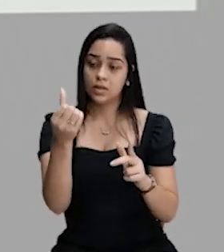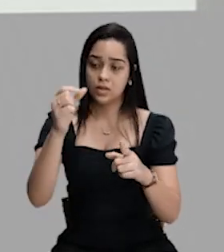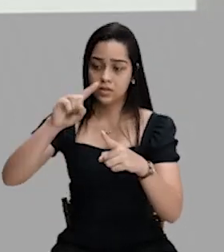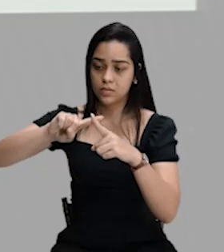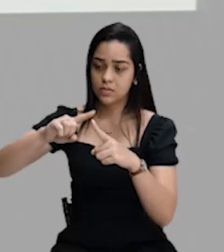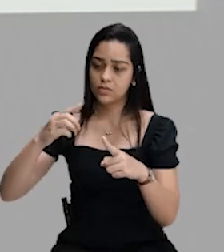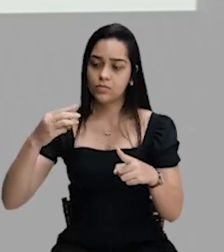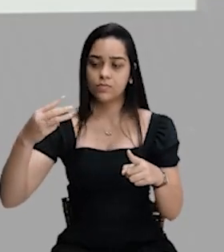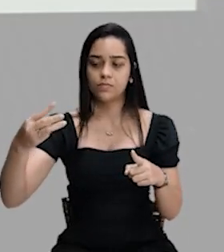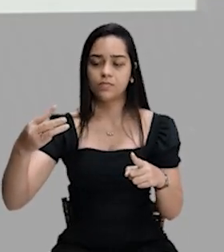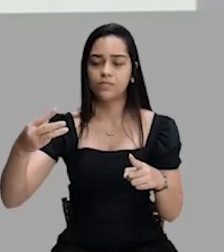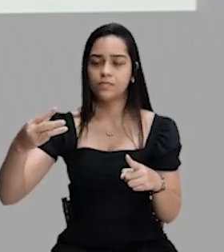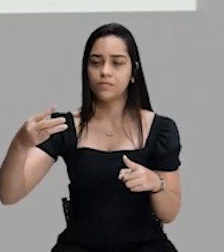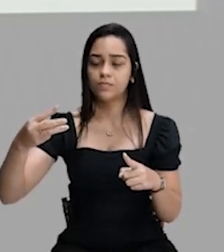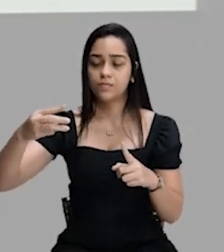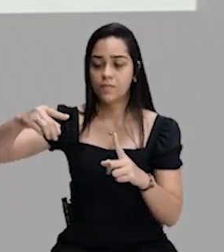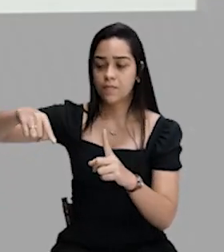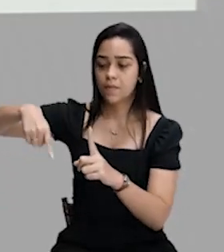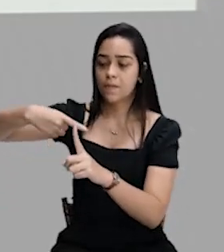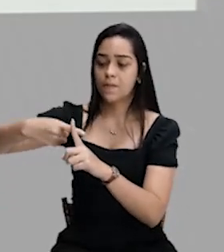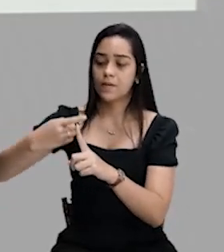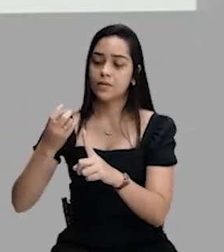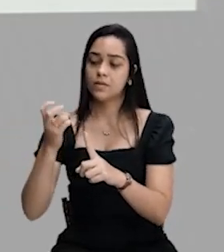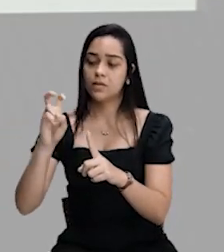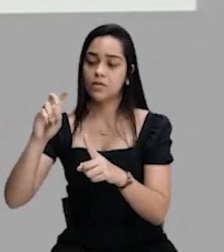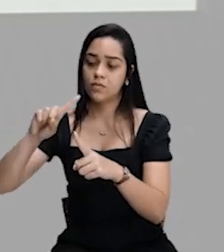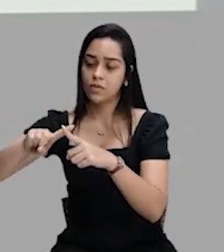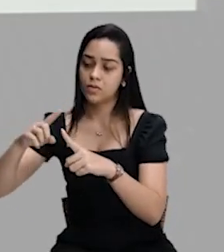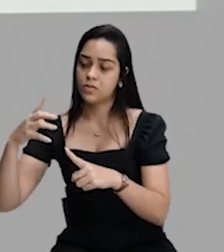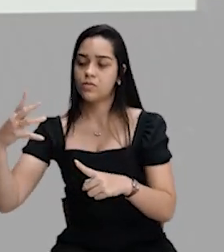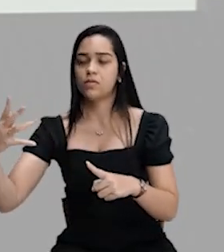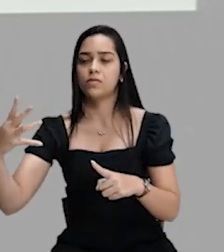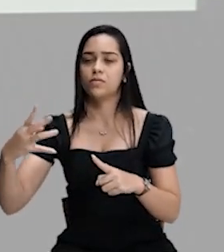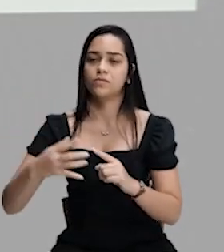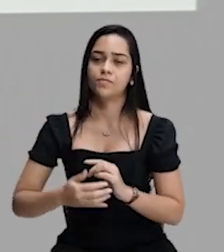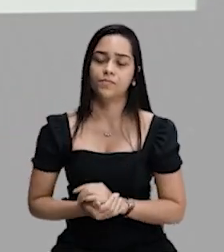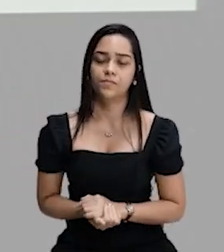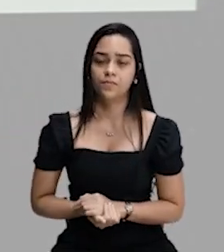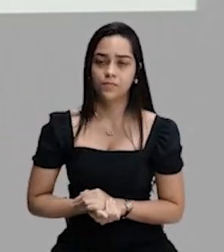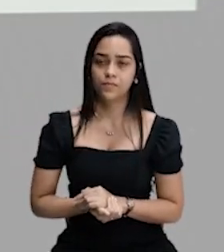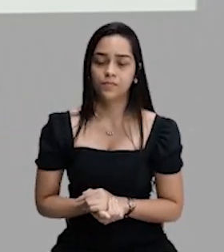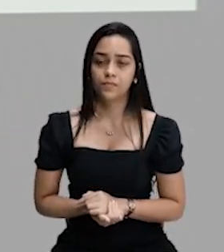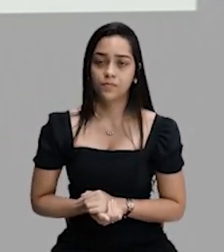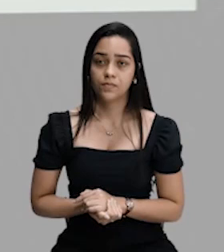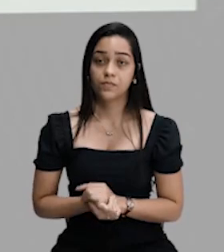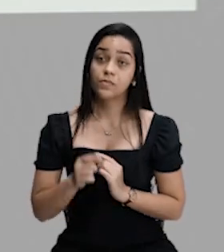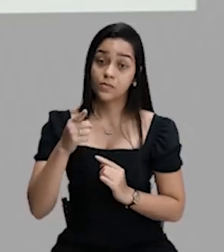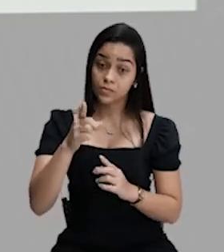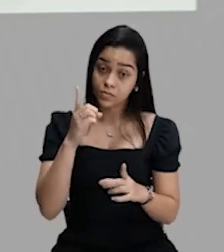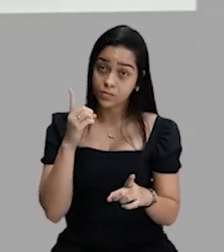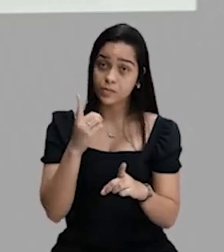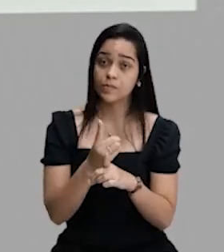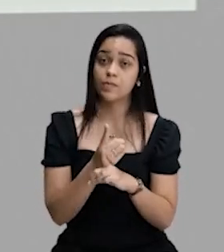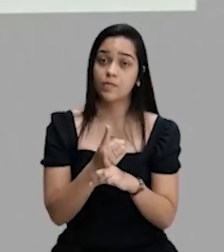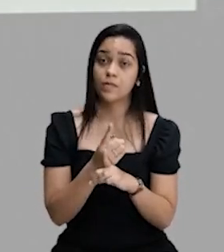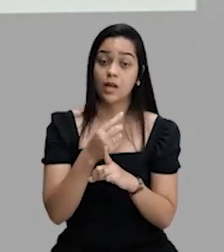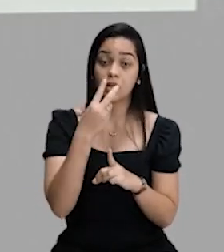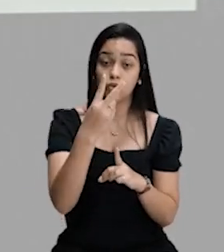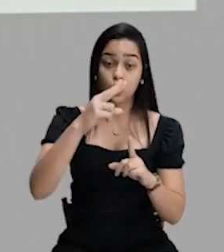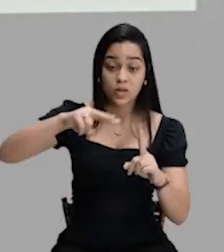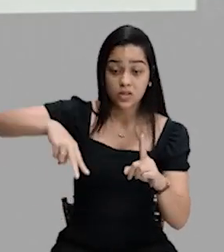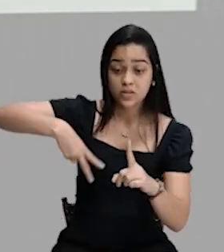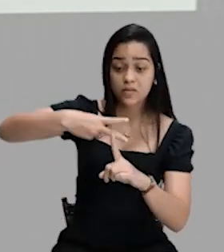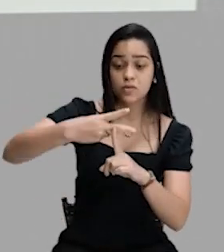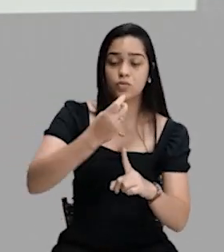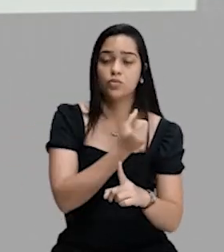x 3 + esse 5 x 4 isso que você encontrou é duas